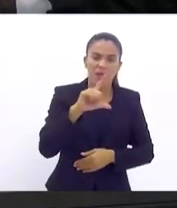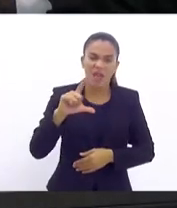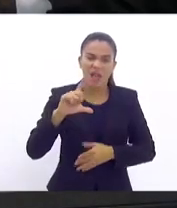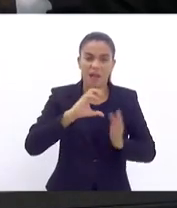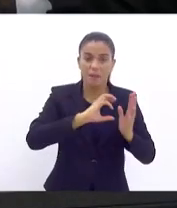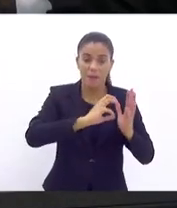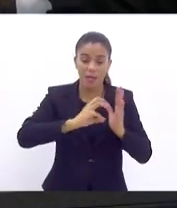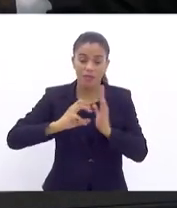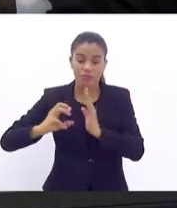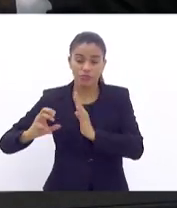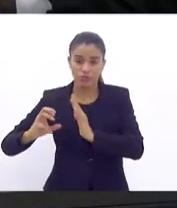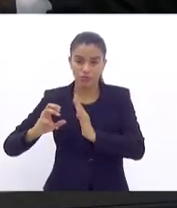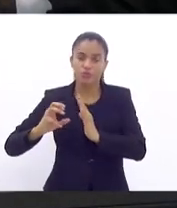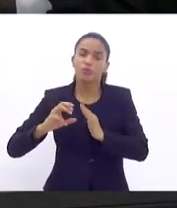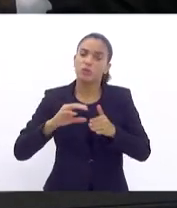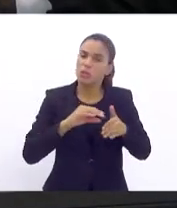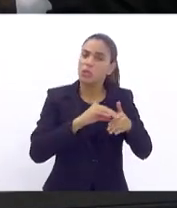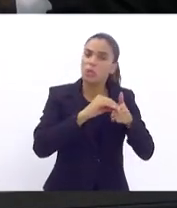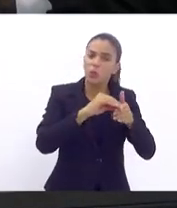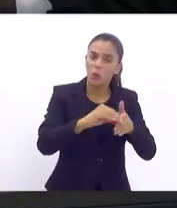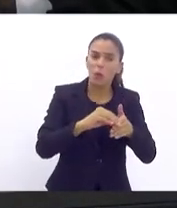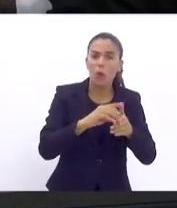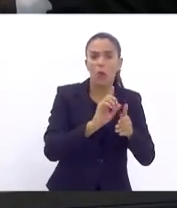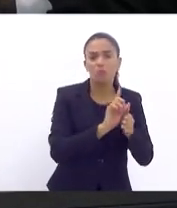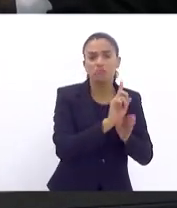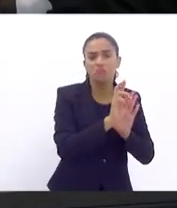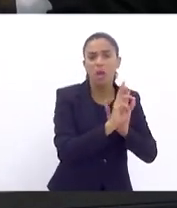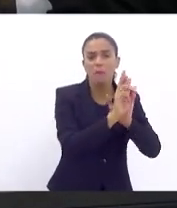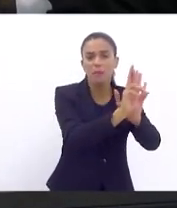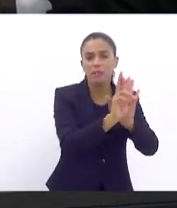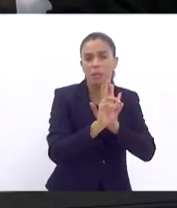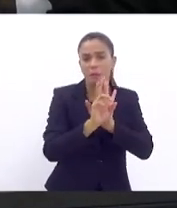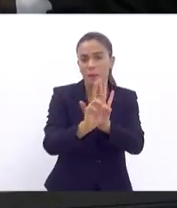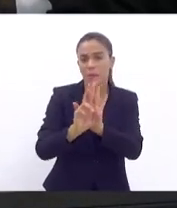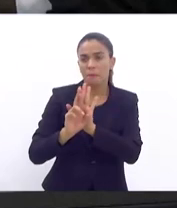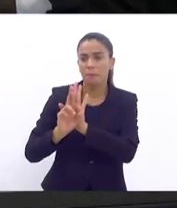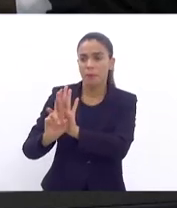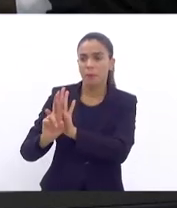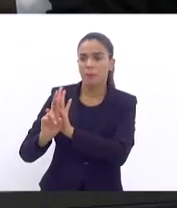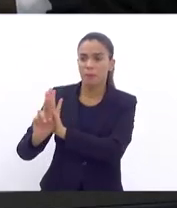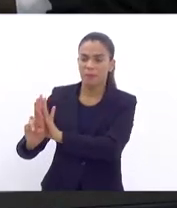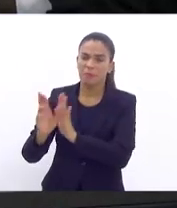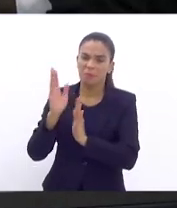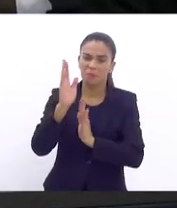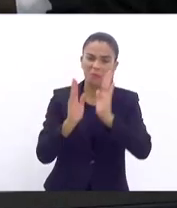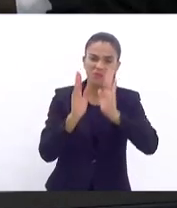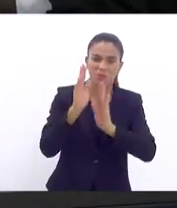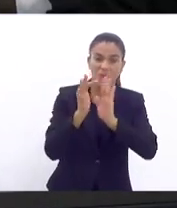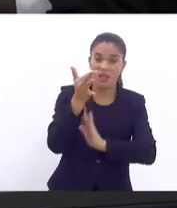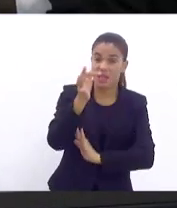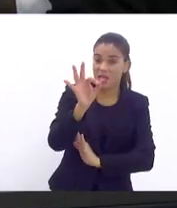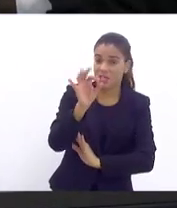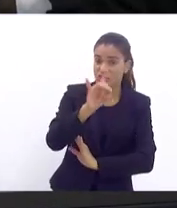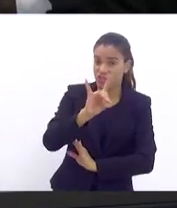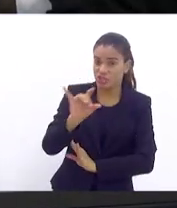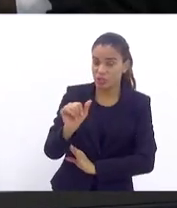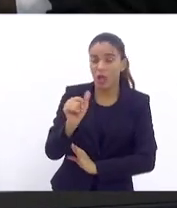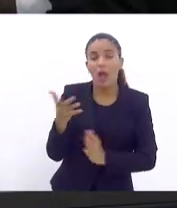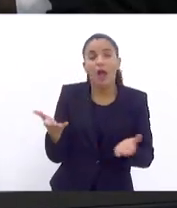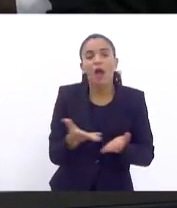partidos indicaram os membros já tem mais ou menos também umas 10 dias Então agora